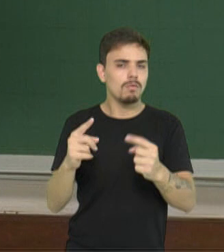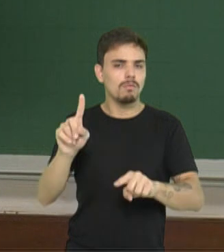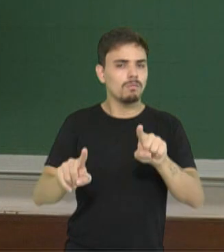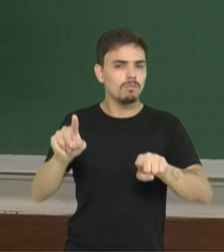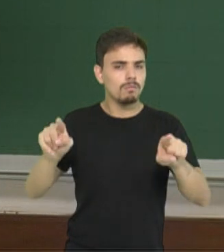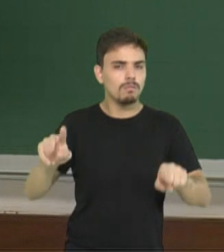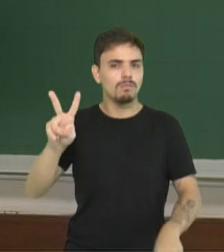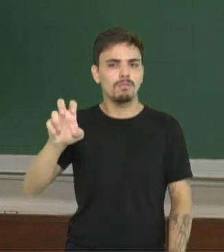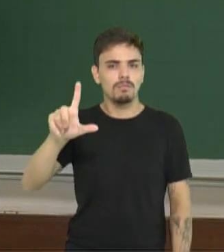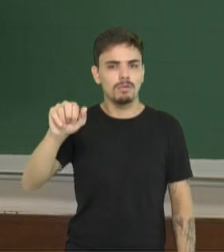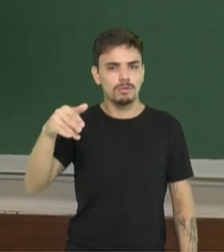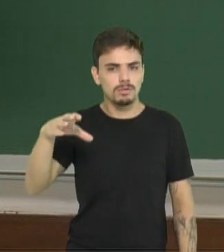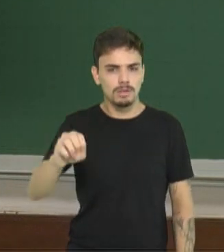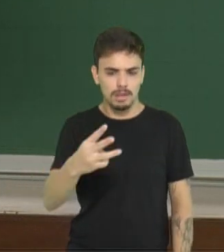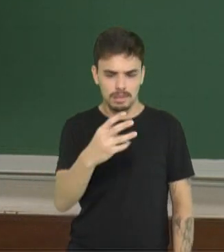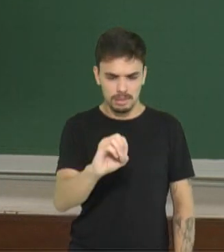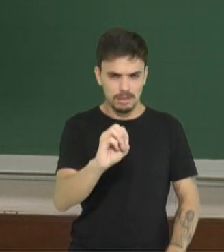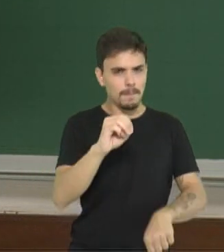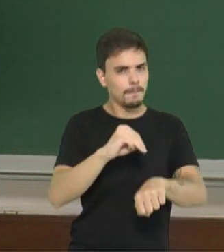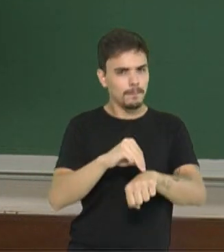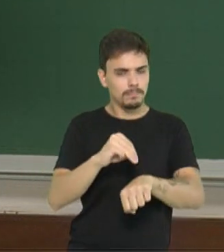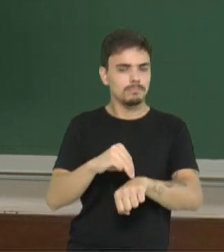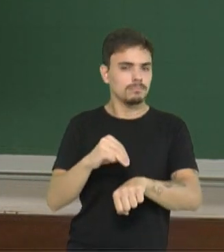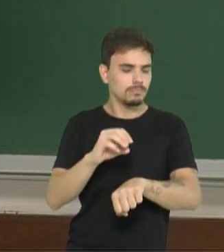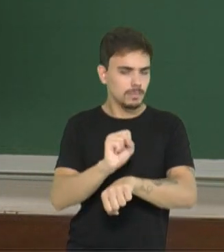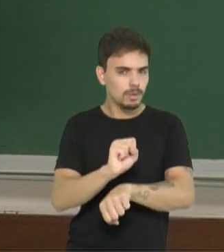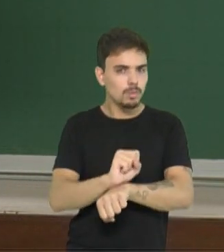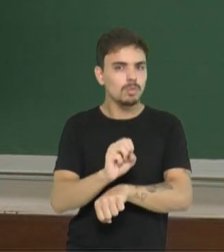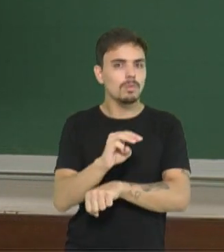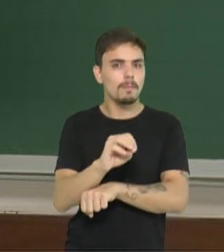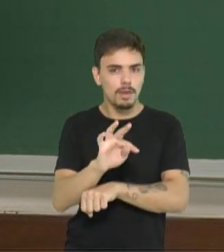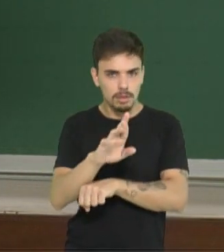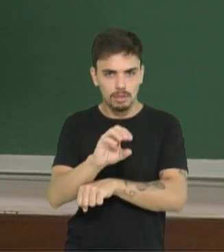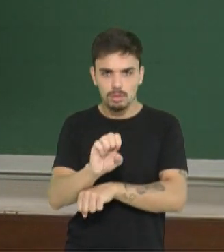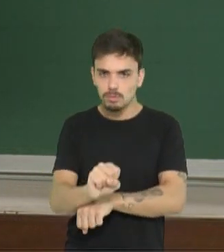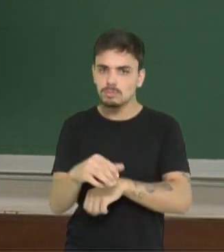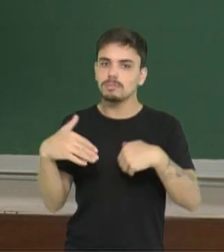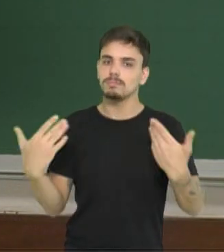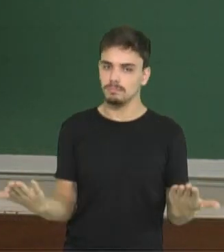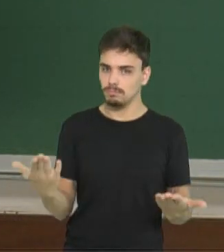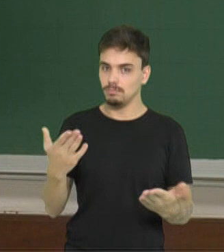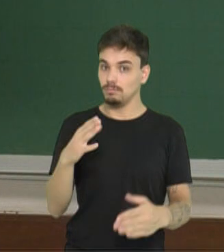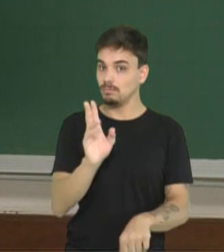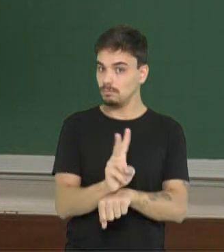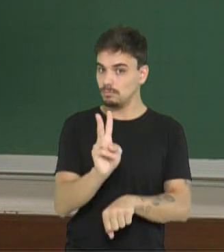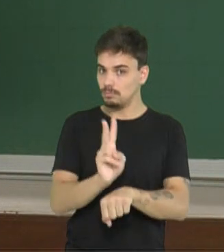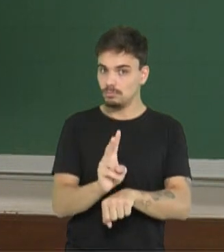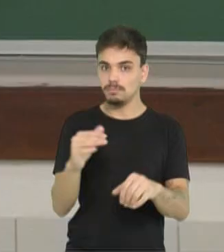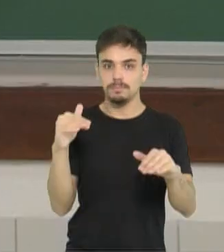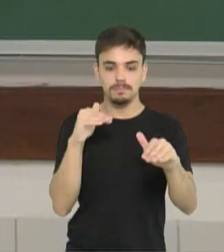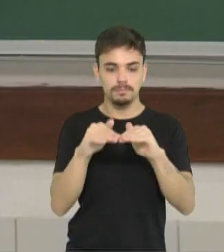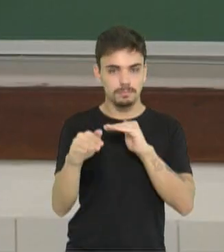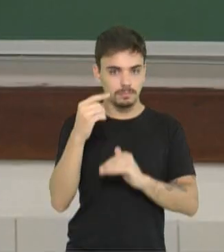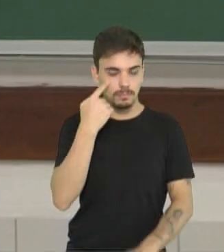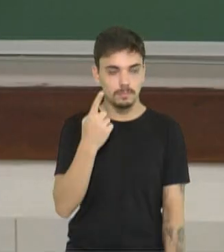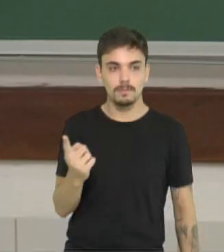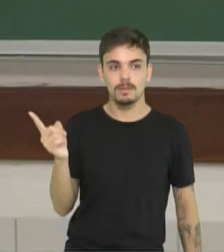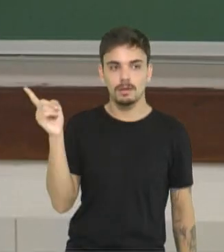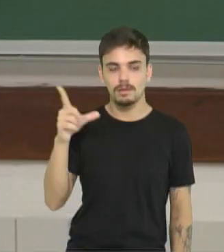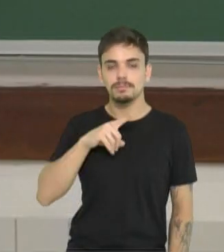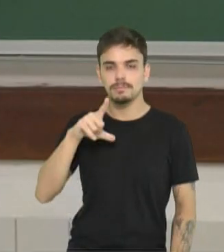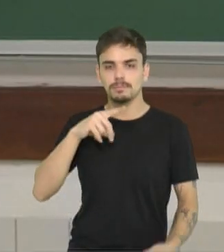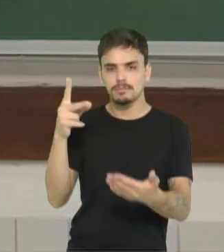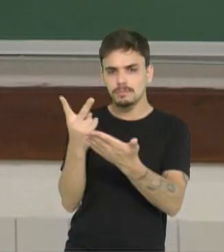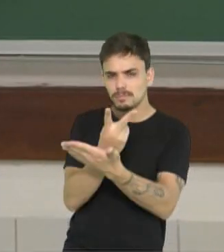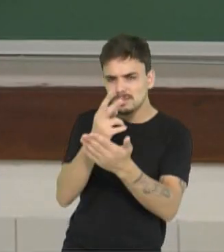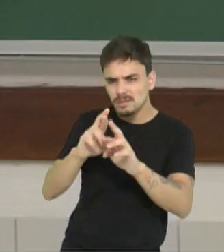30 metros por segundo? Cuidado, né, para não se confundir aqui. O ΔV é essa